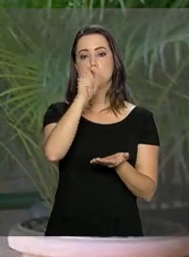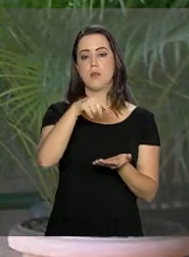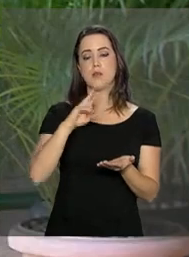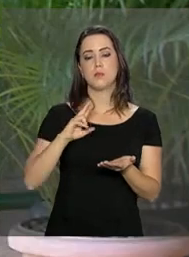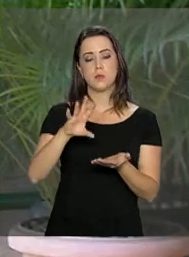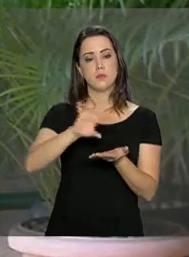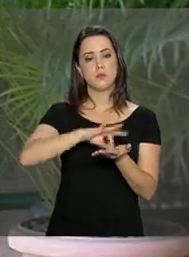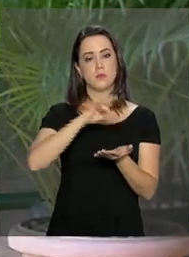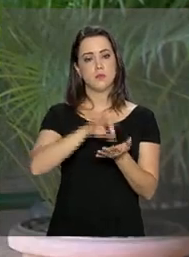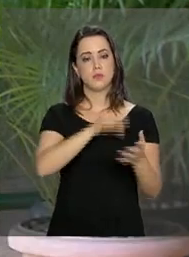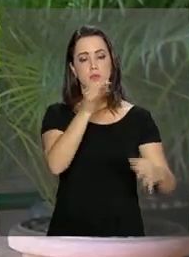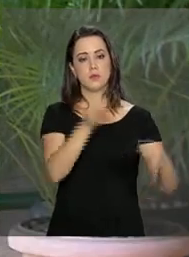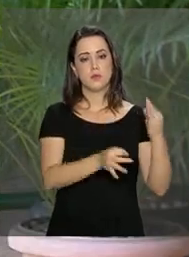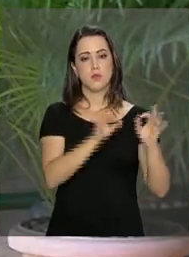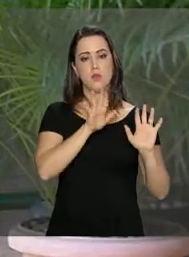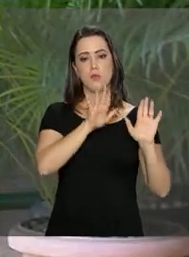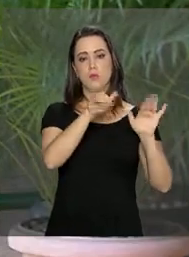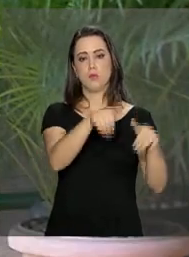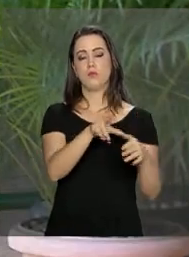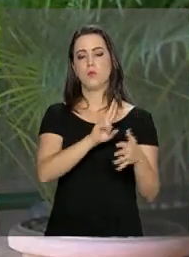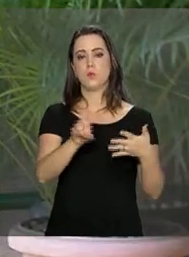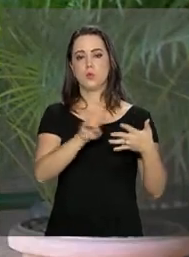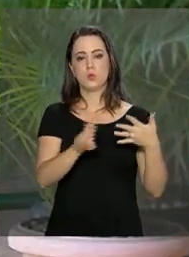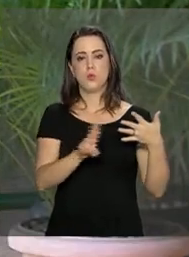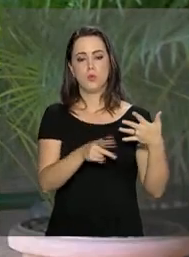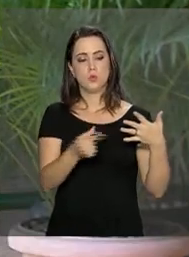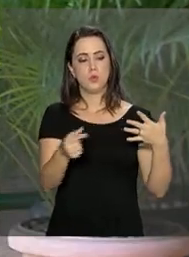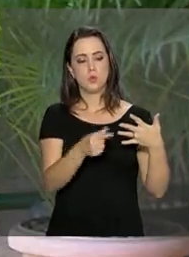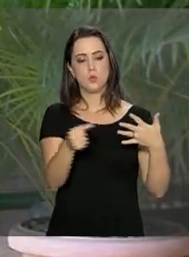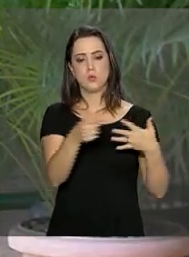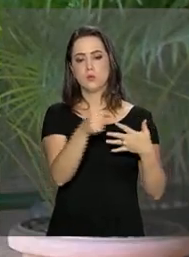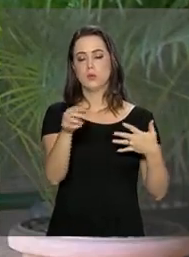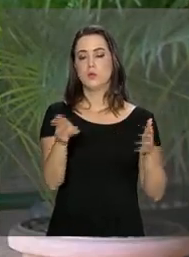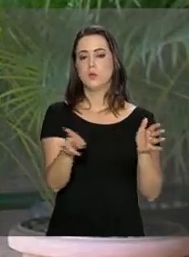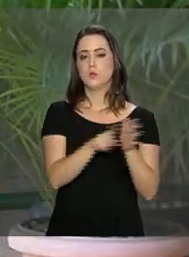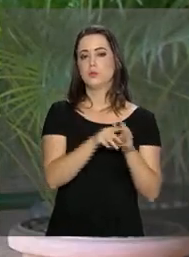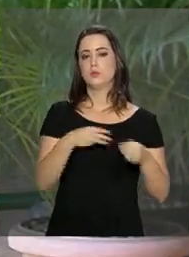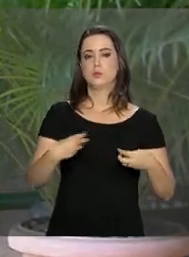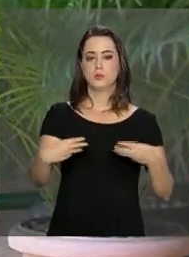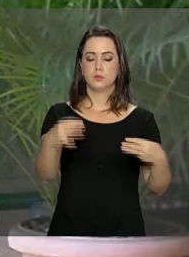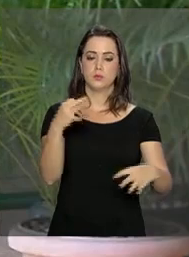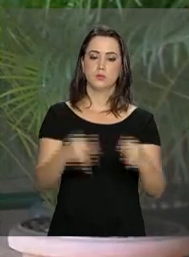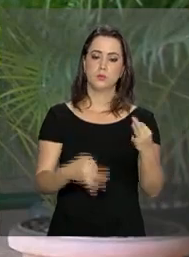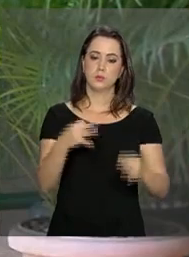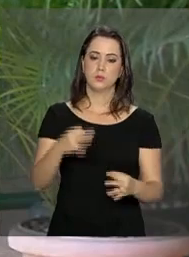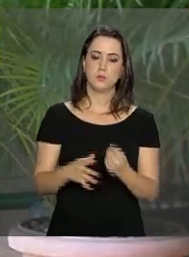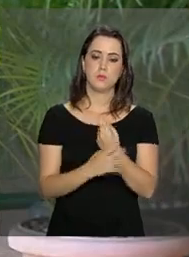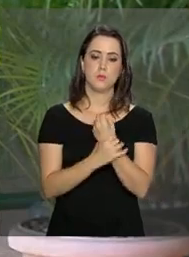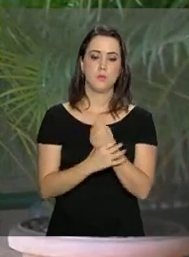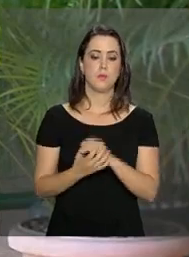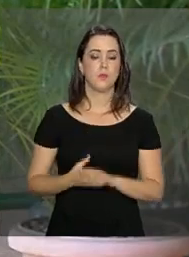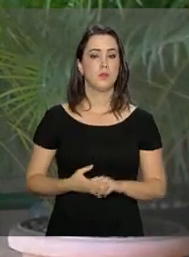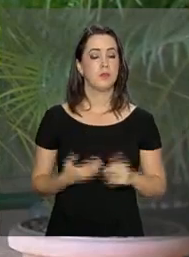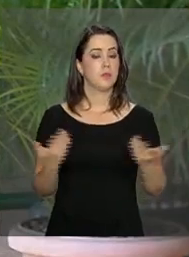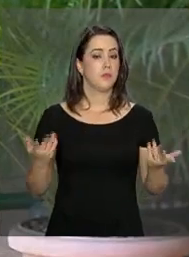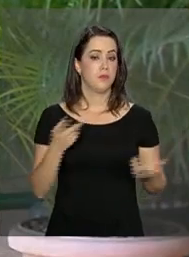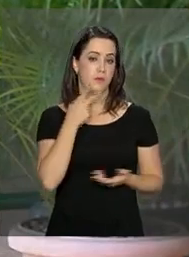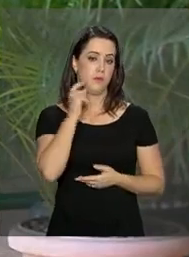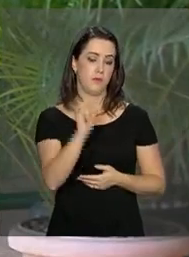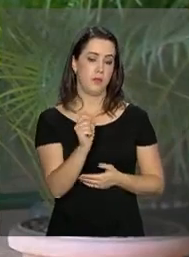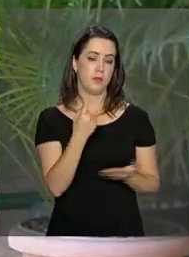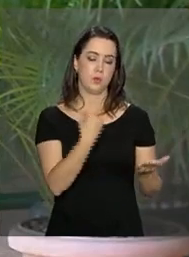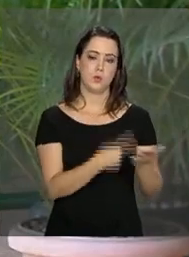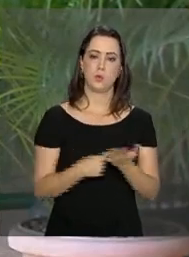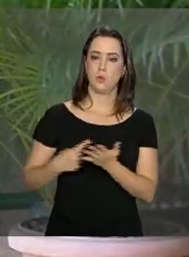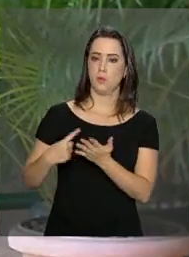justiça finalizando aí os nomes as indicações do ministério da justiça e segurança pública agora falando sobre a